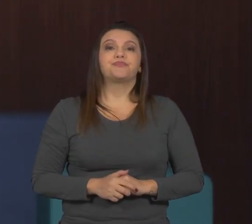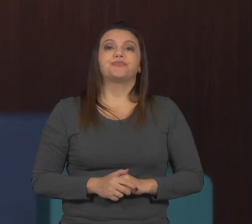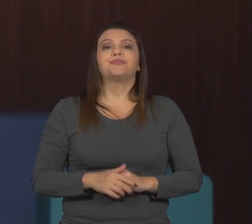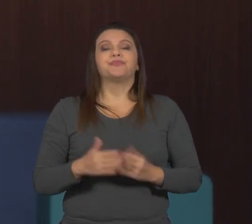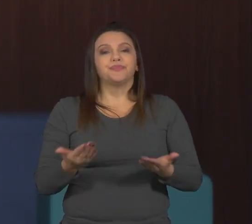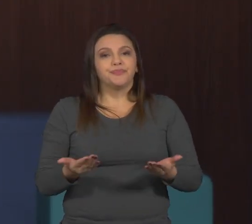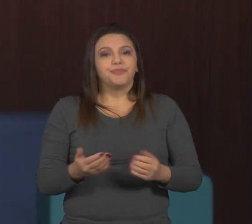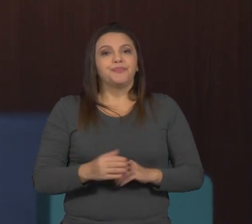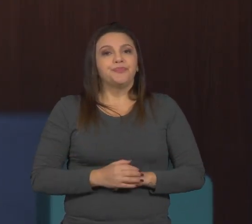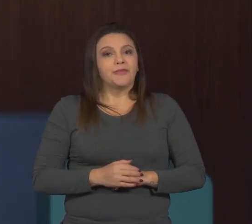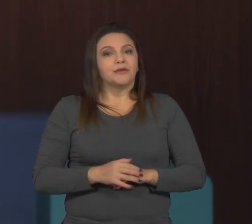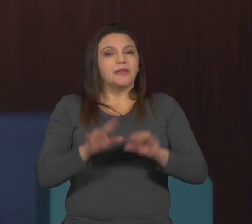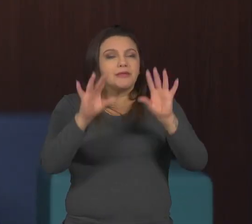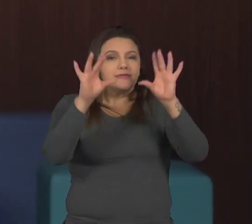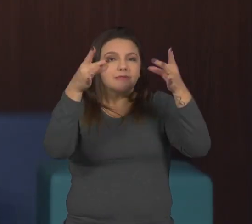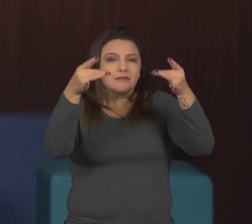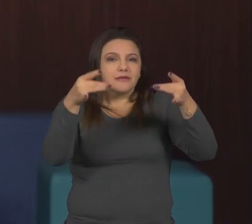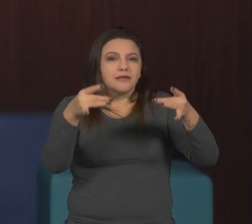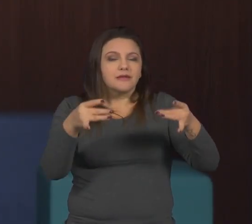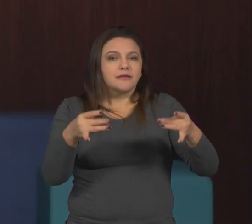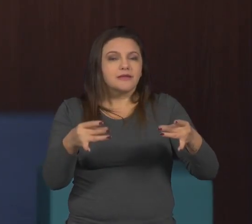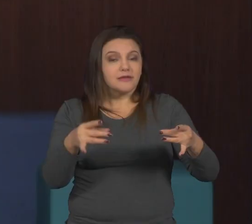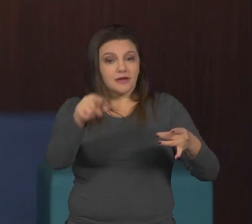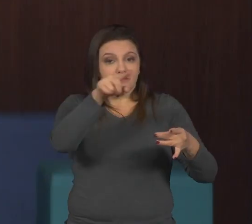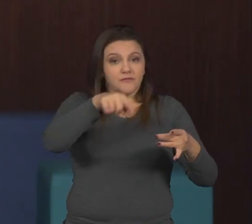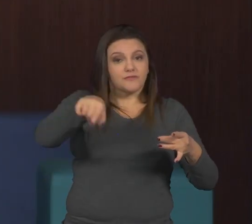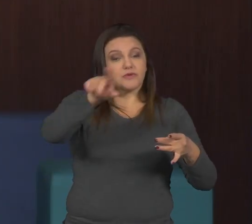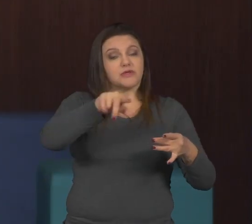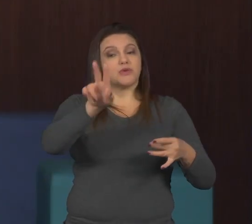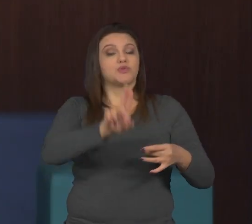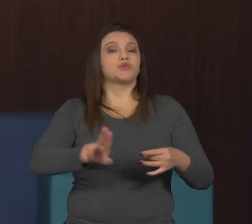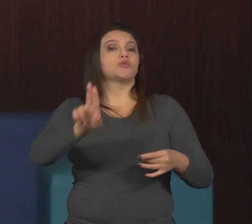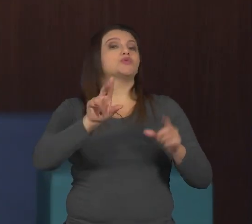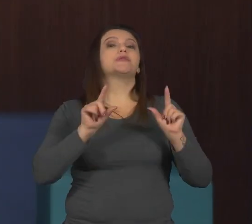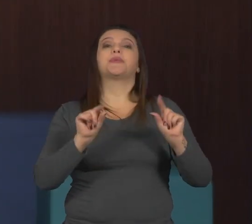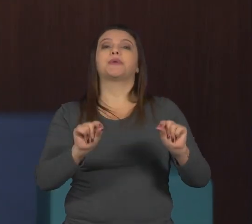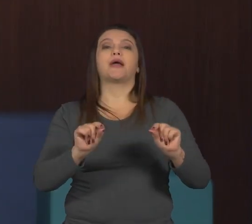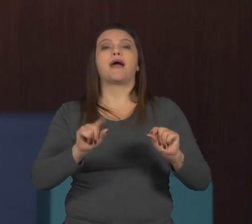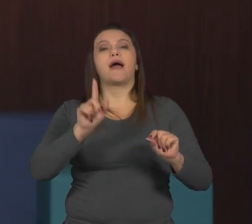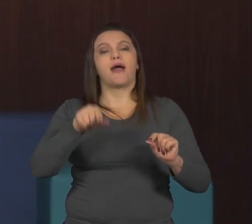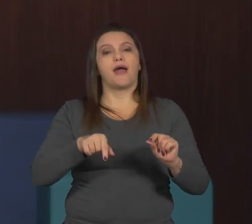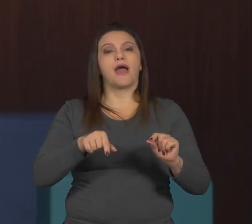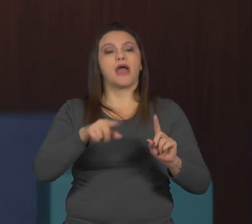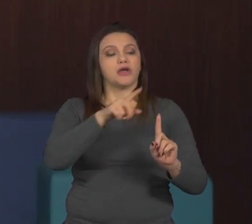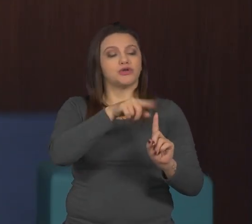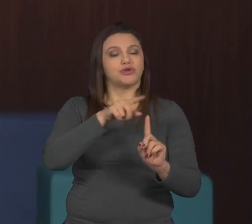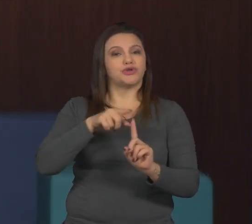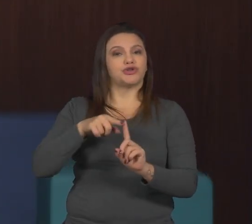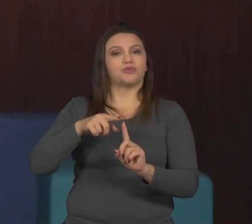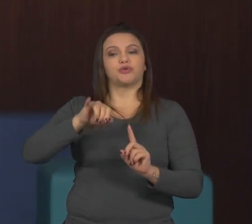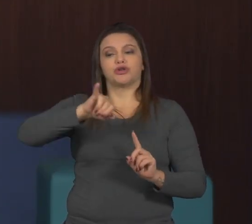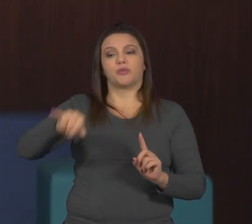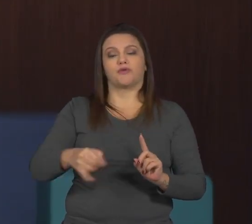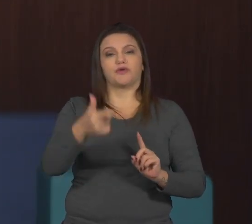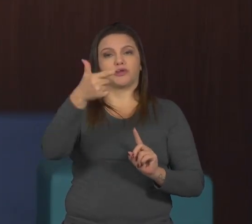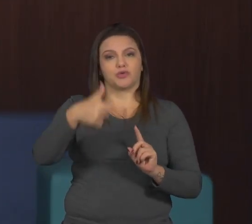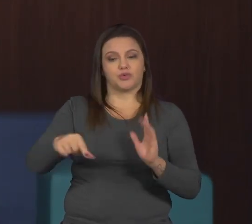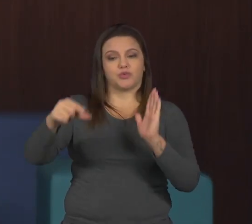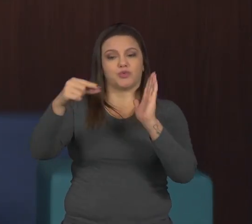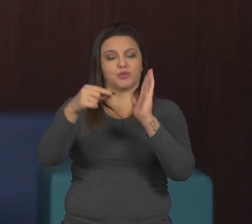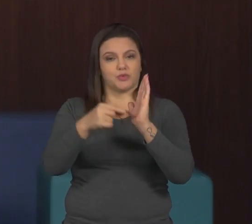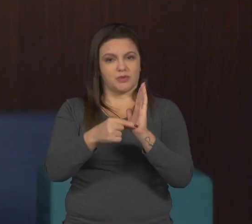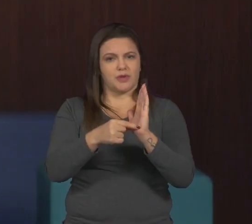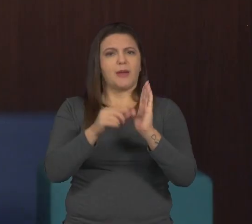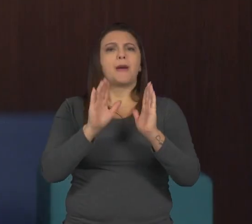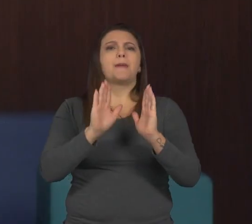purista nas definições, isso que vocês usam é uma abordagem de reuso da engenharia de software, né? Mas o que